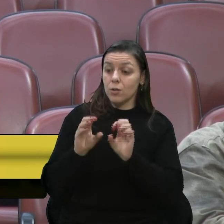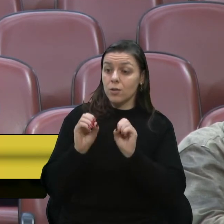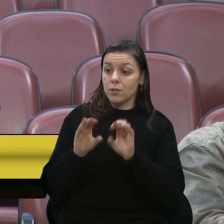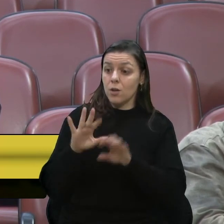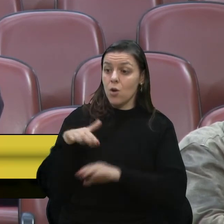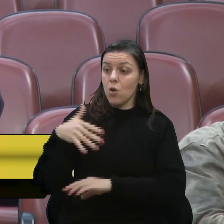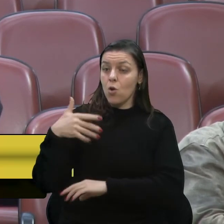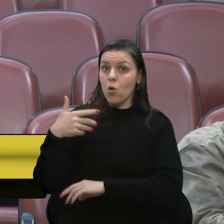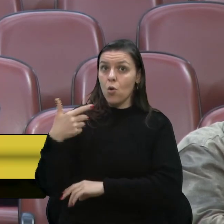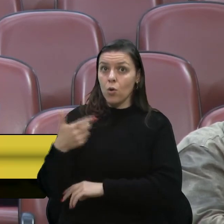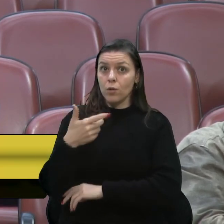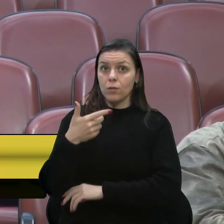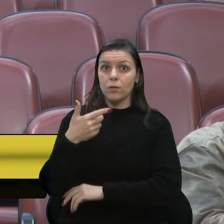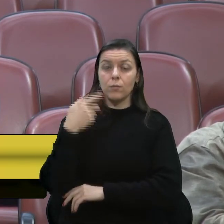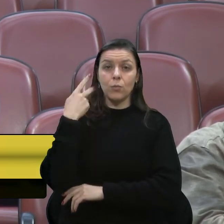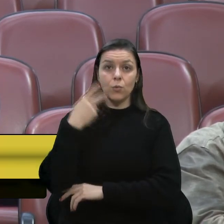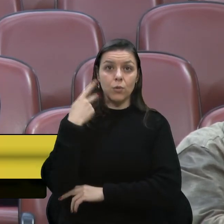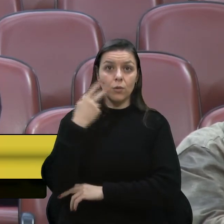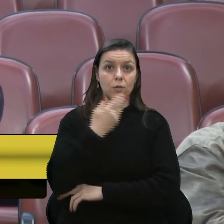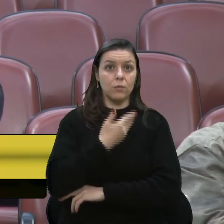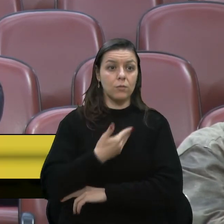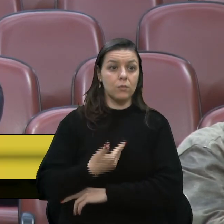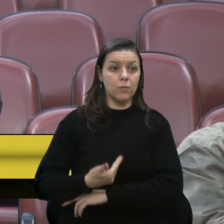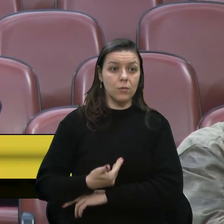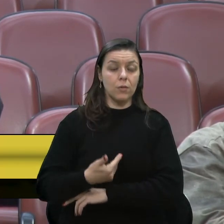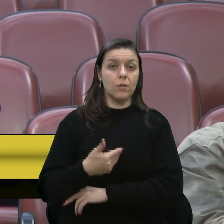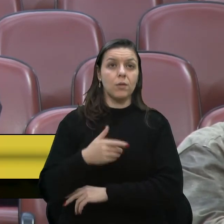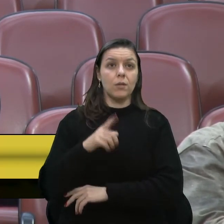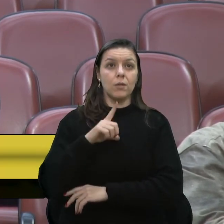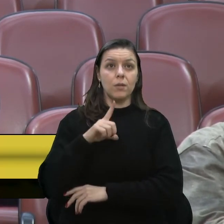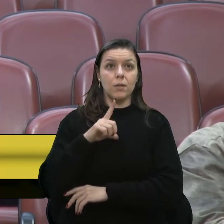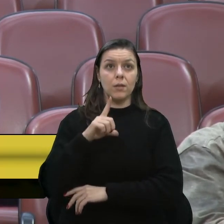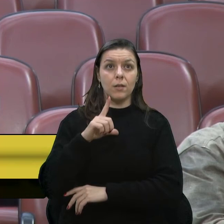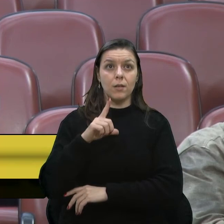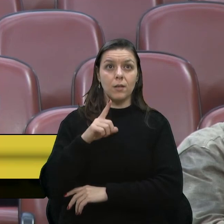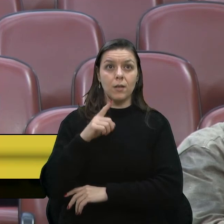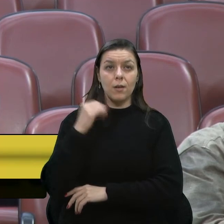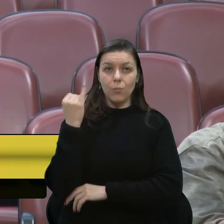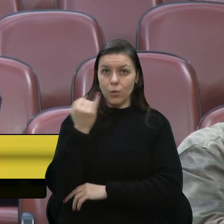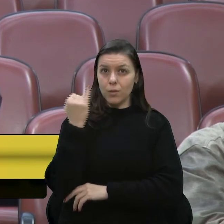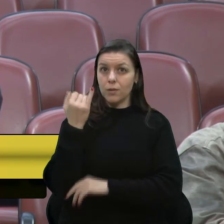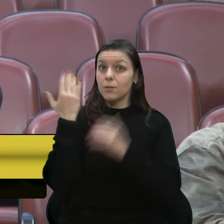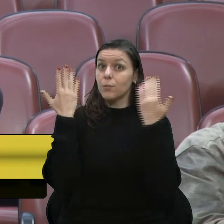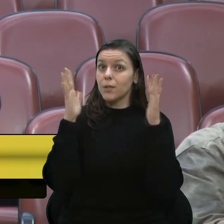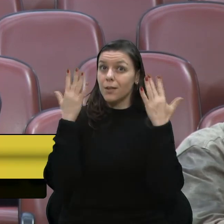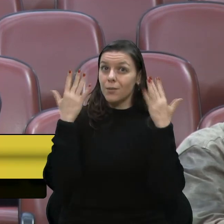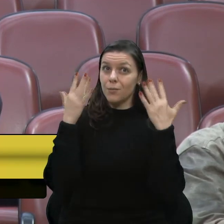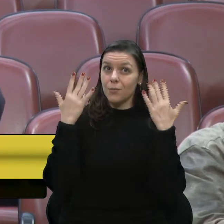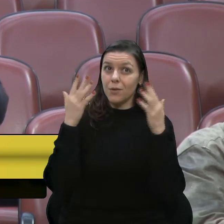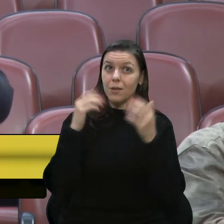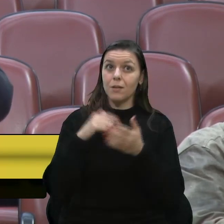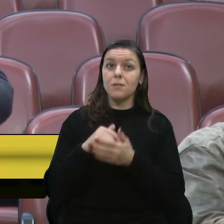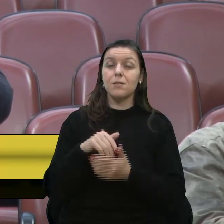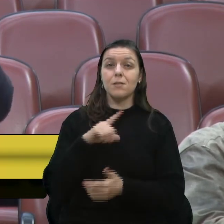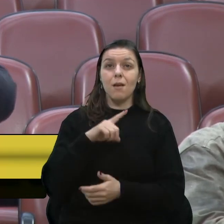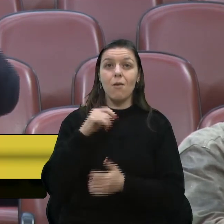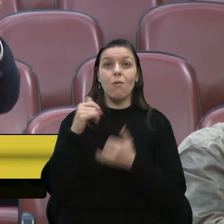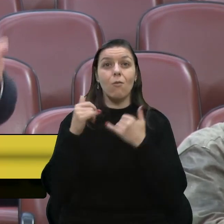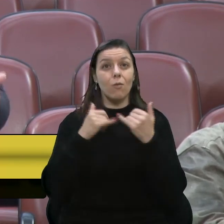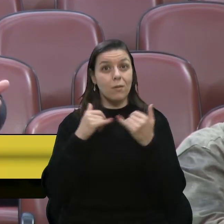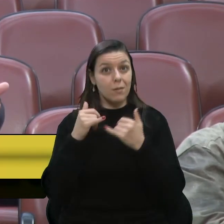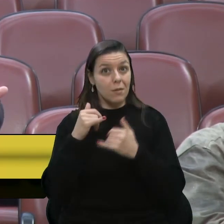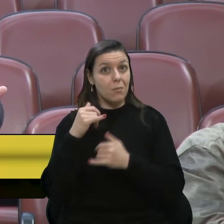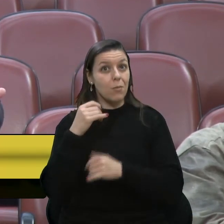políticas públicas, e é exatamente o que a senhora apresenta. Então, de fundamental importância, parabéns, a senhora é um exemplo de quando uma